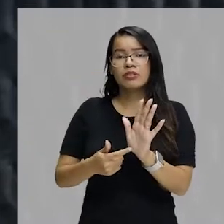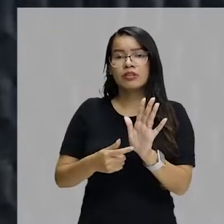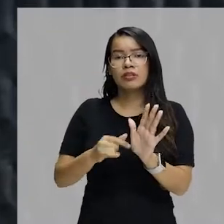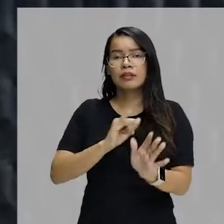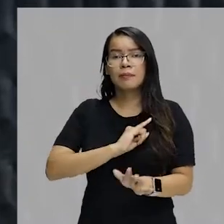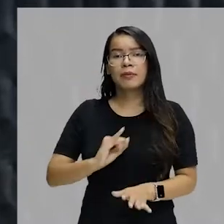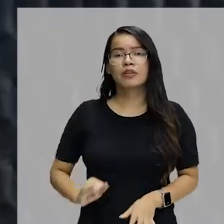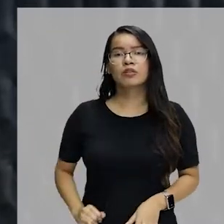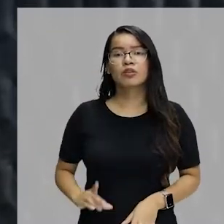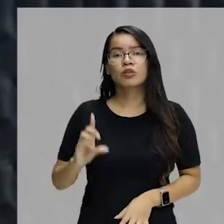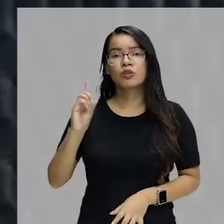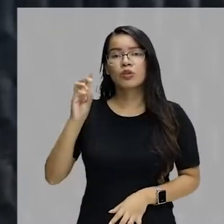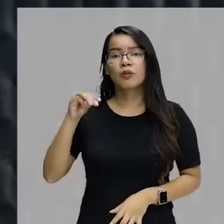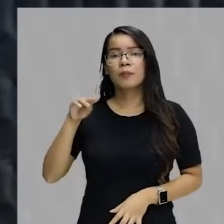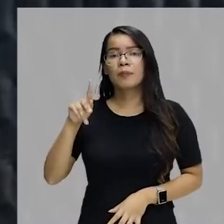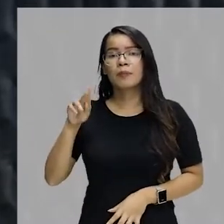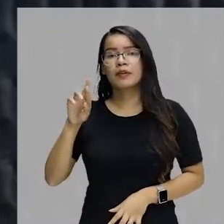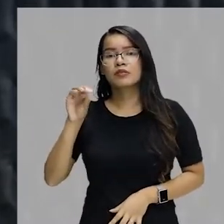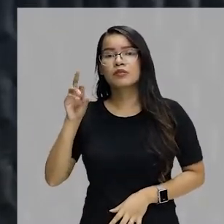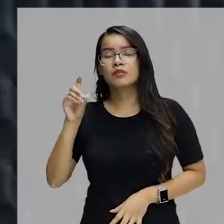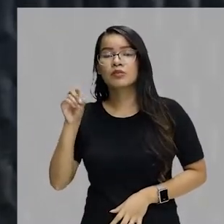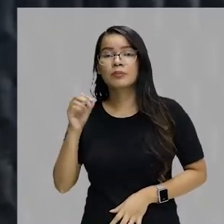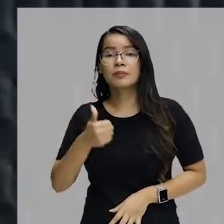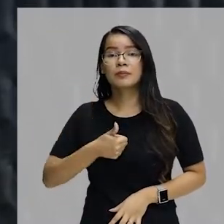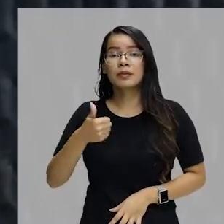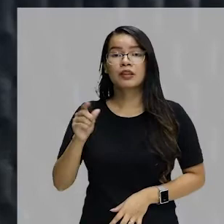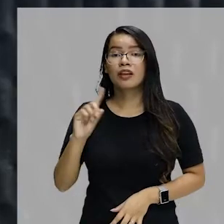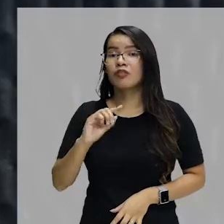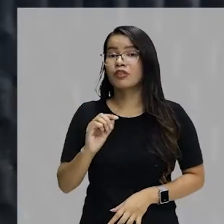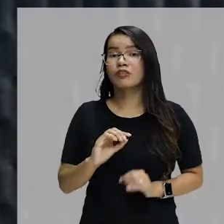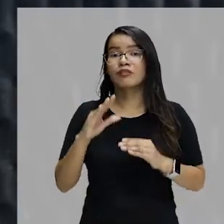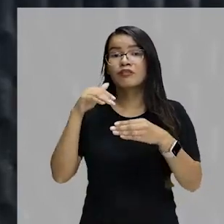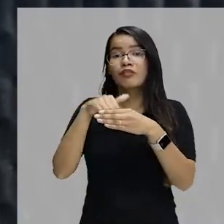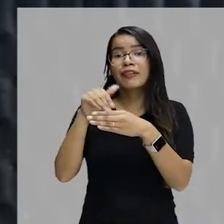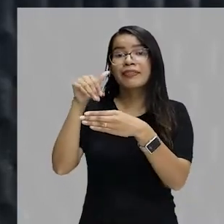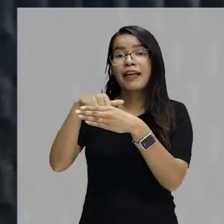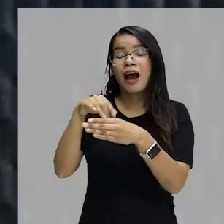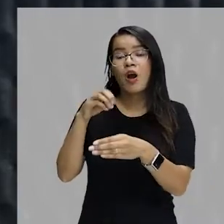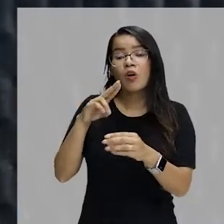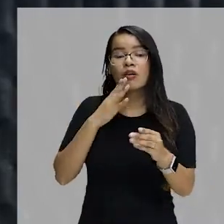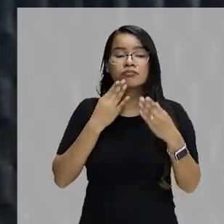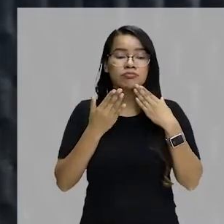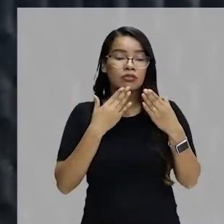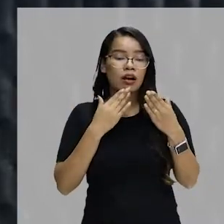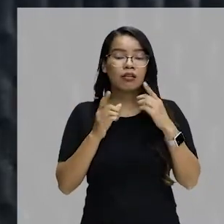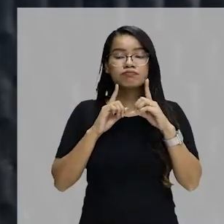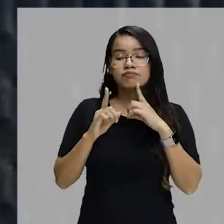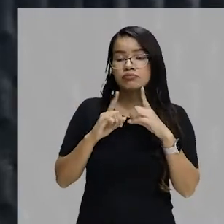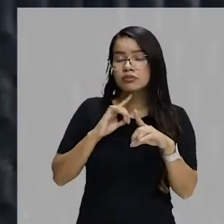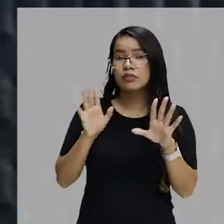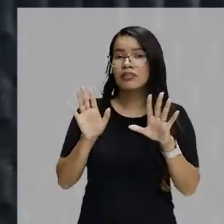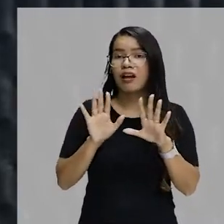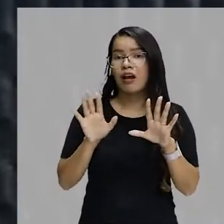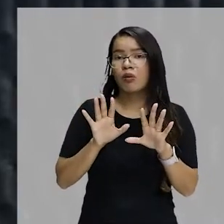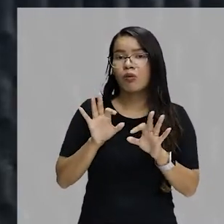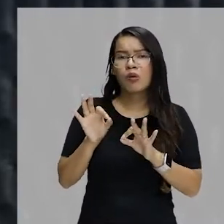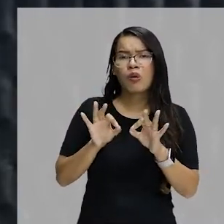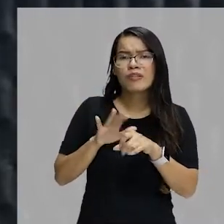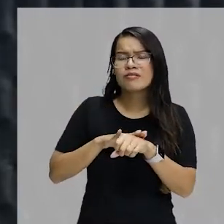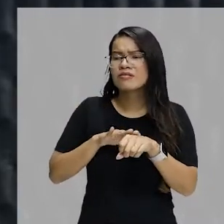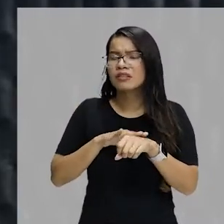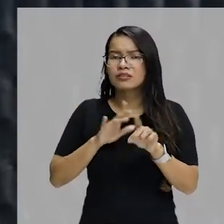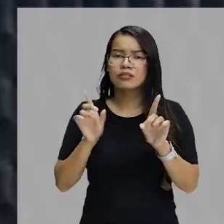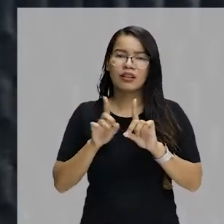I. Ela não foi uma Constituição votada, discutida, promulgada por